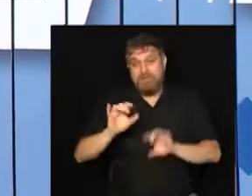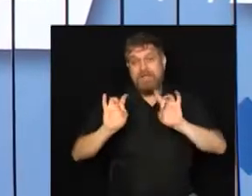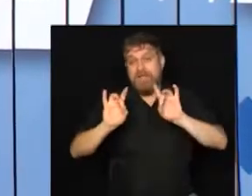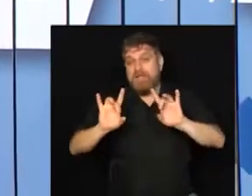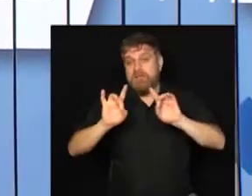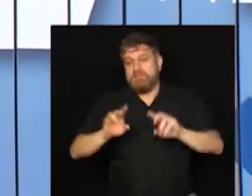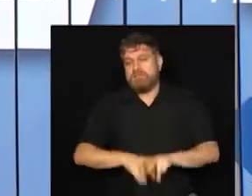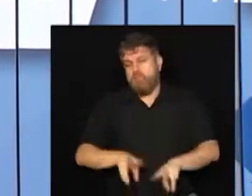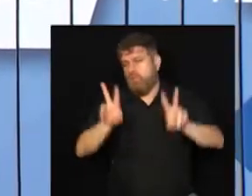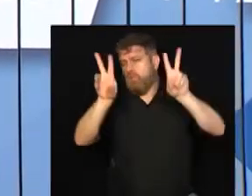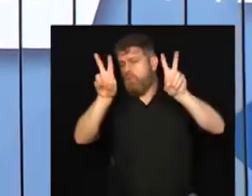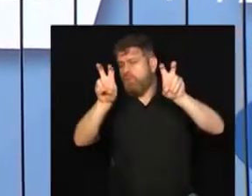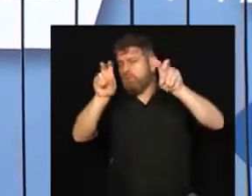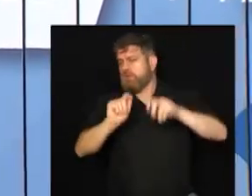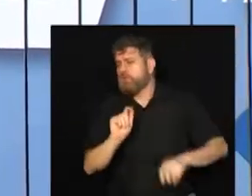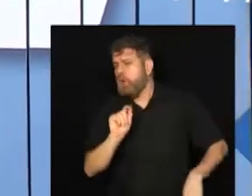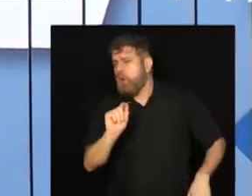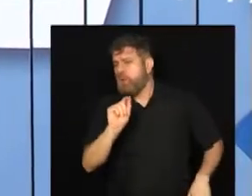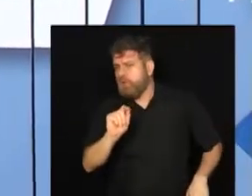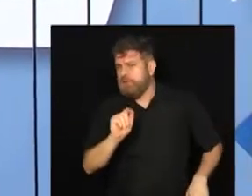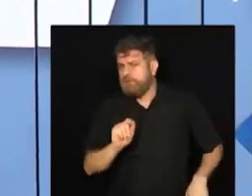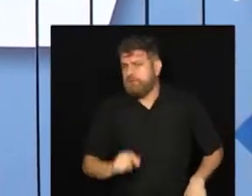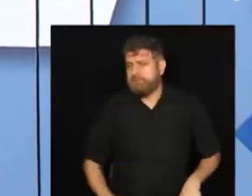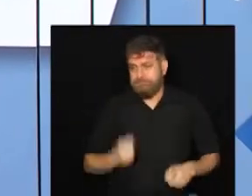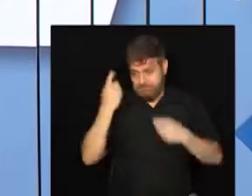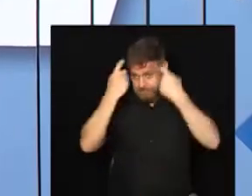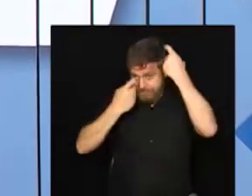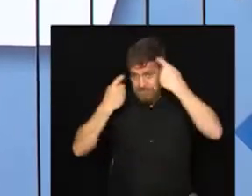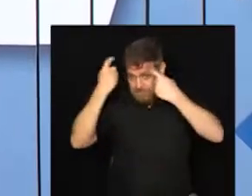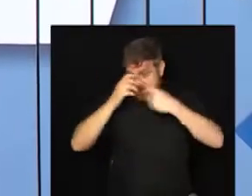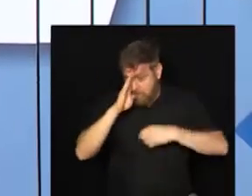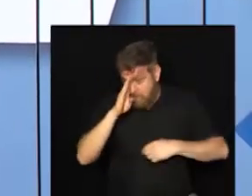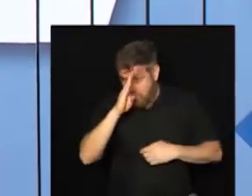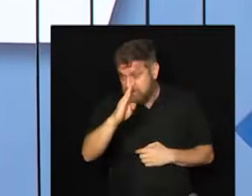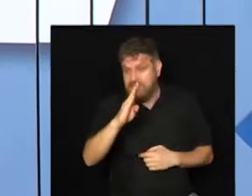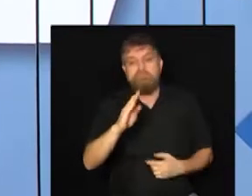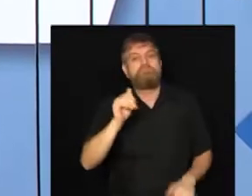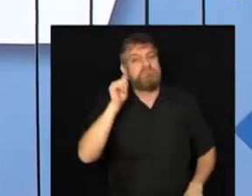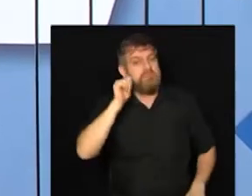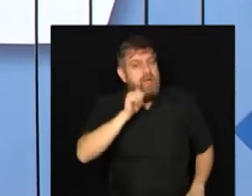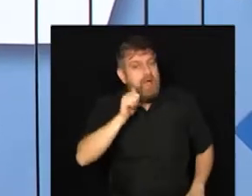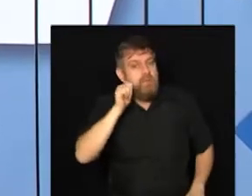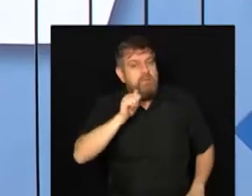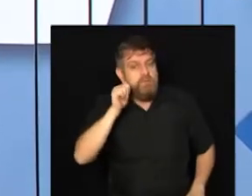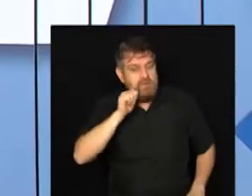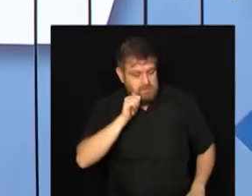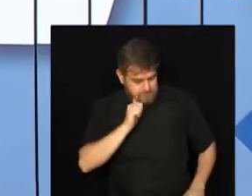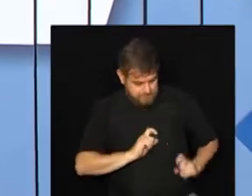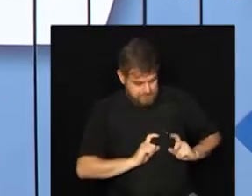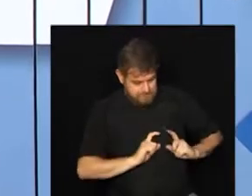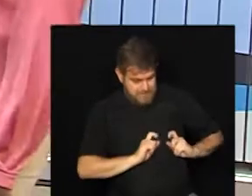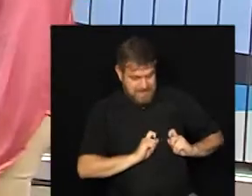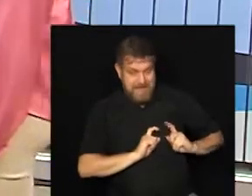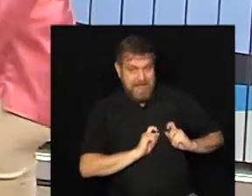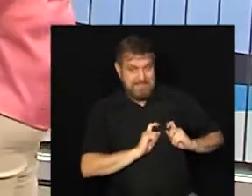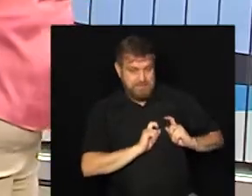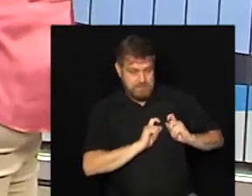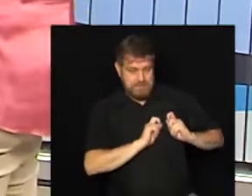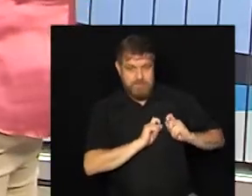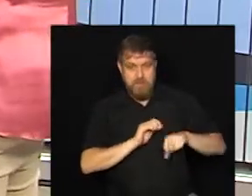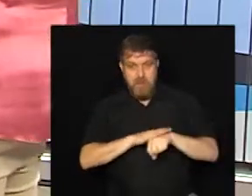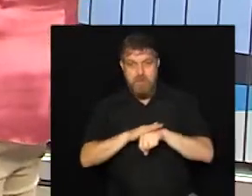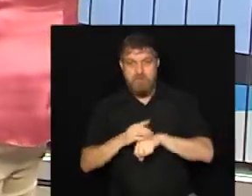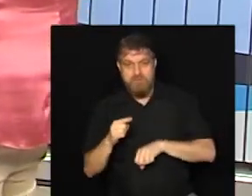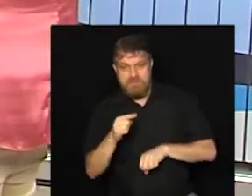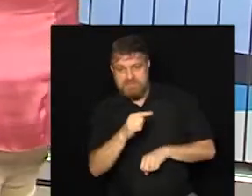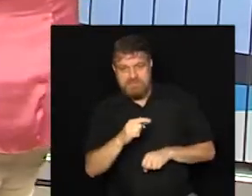pra gente falar de um assunto que preocupa muita gente, principalmente nós mulheres, que é o câncer de mama. Eu vou lá falar com a